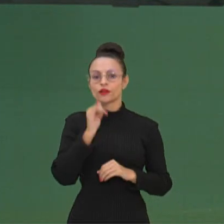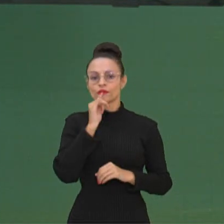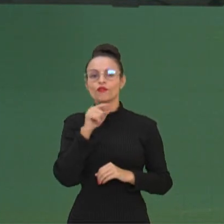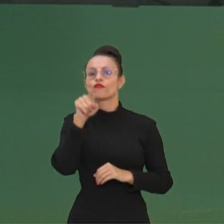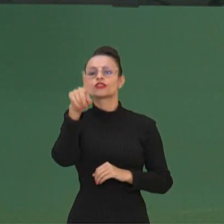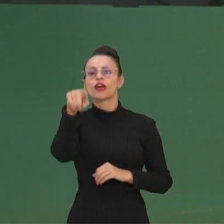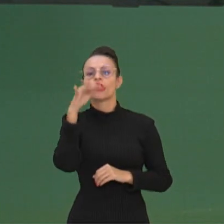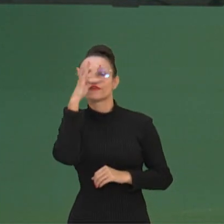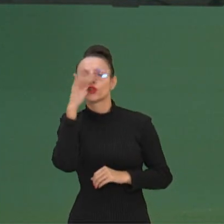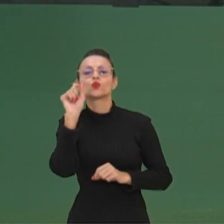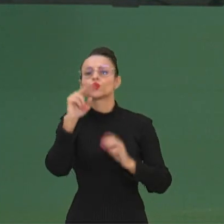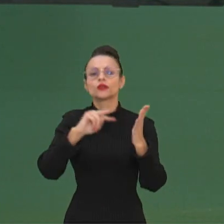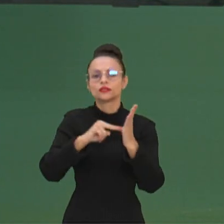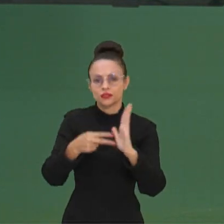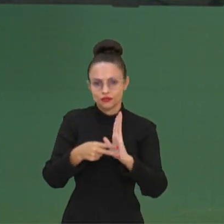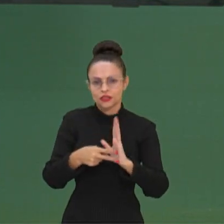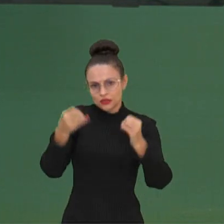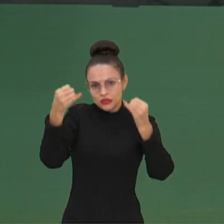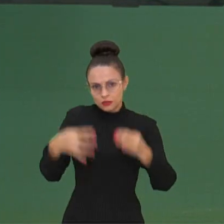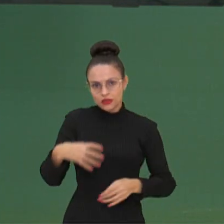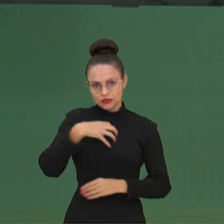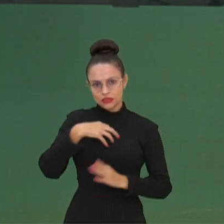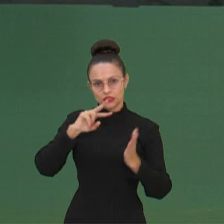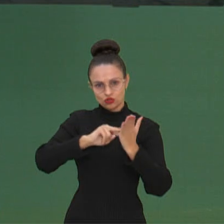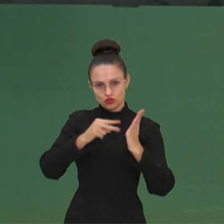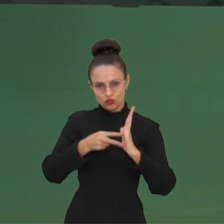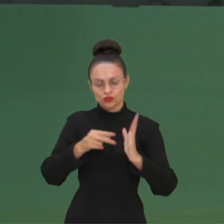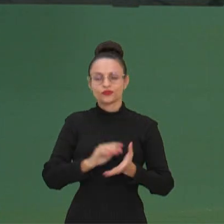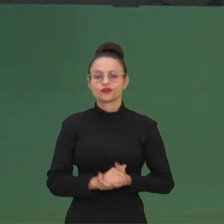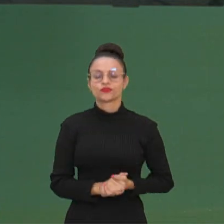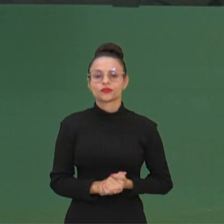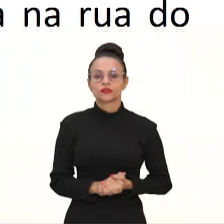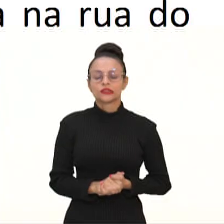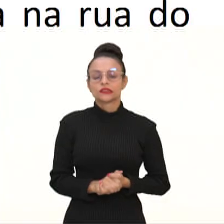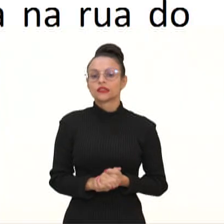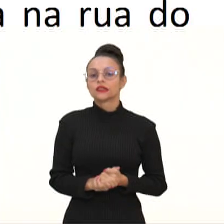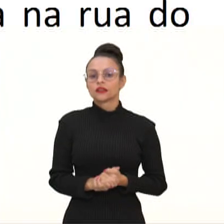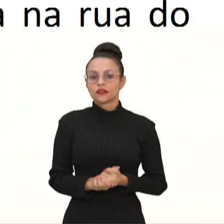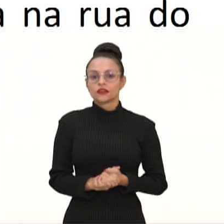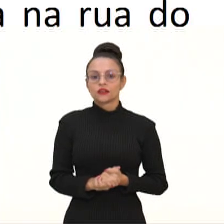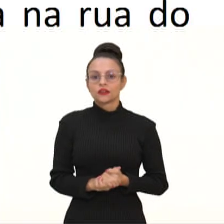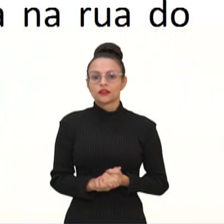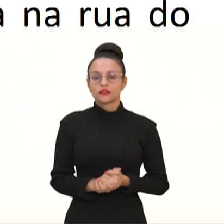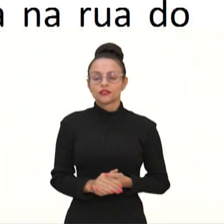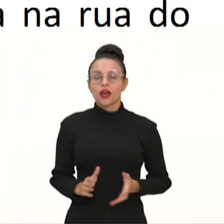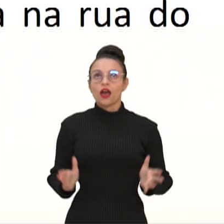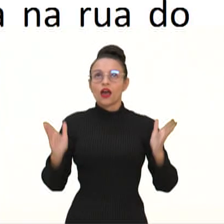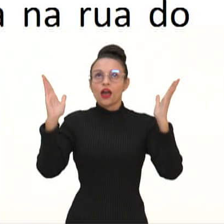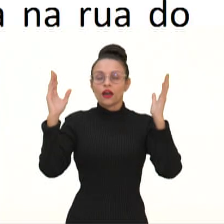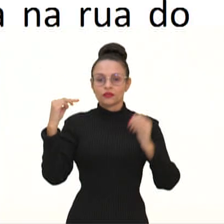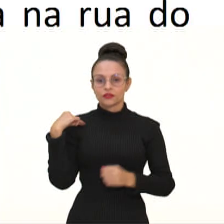mais naquela questão da realidade. Então, é uma característica do realismo, beleza?